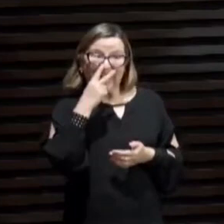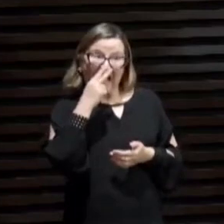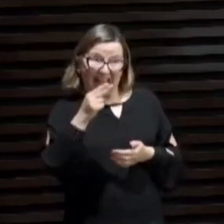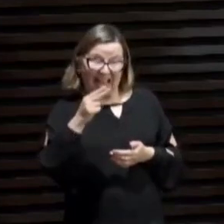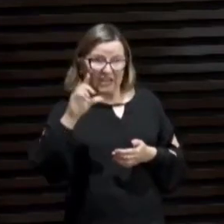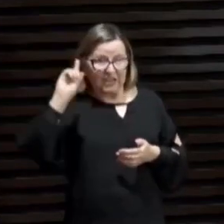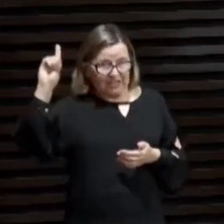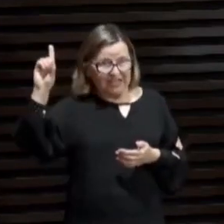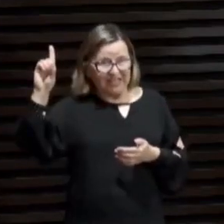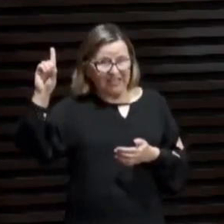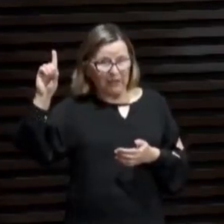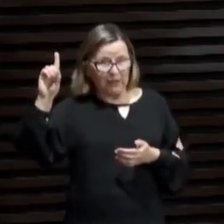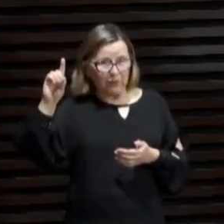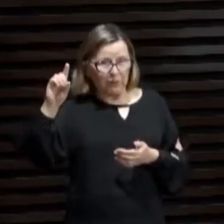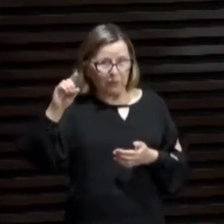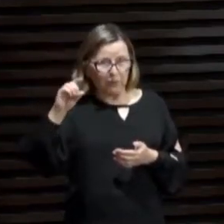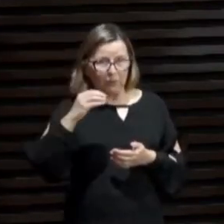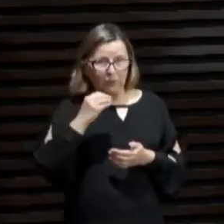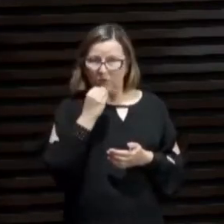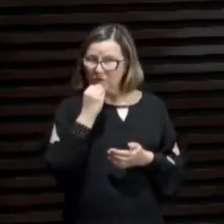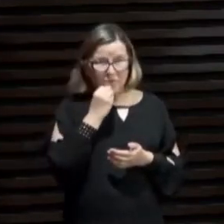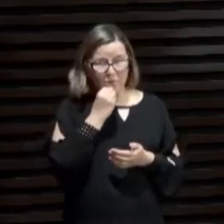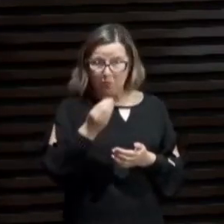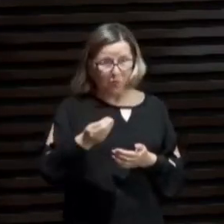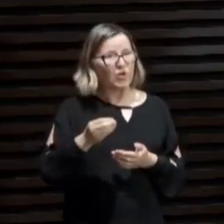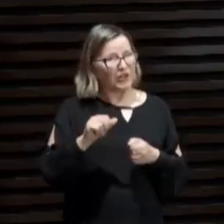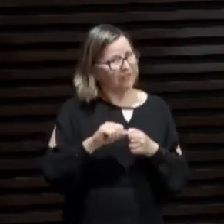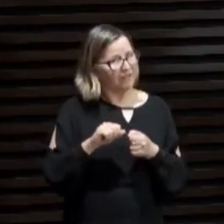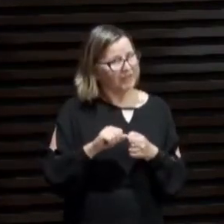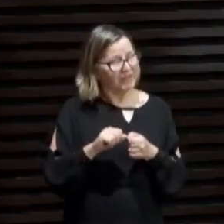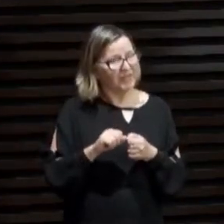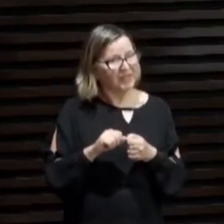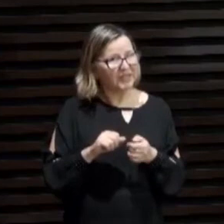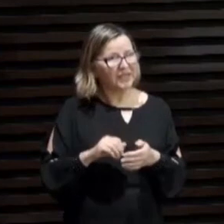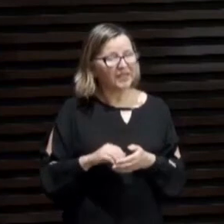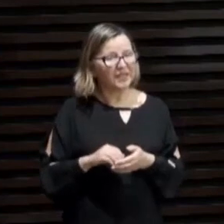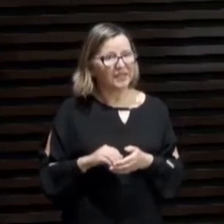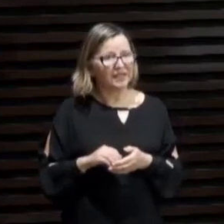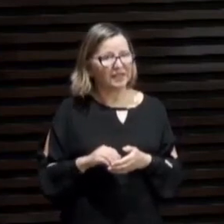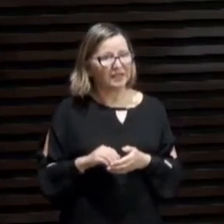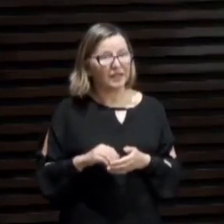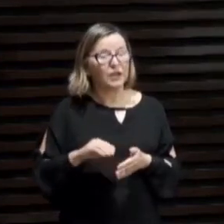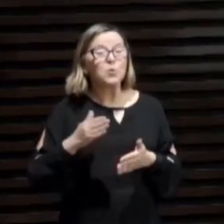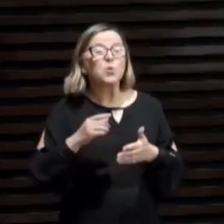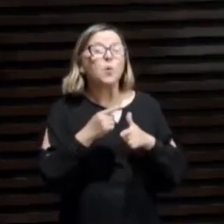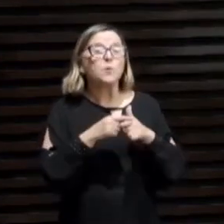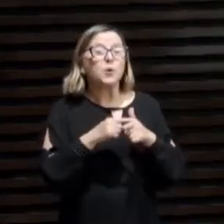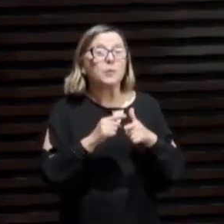está passando, que eu estou passando, que Deus não possa resolver esse problema para a glória dele?